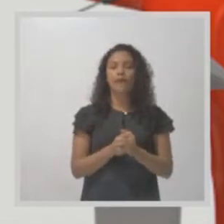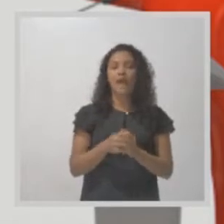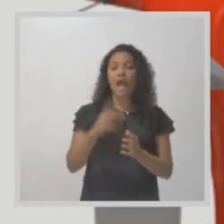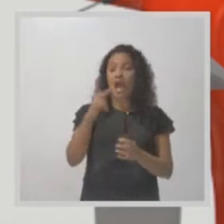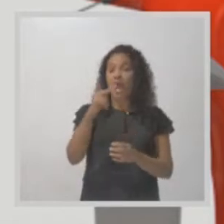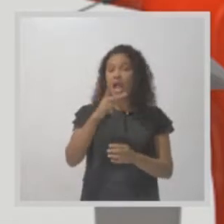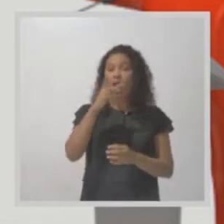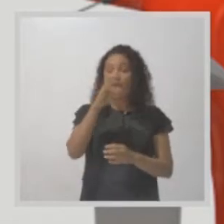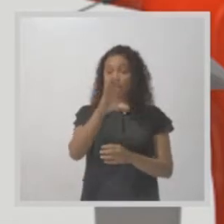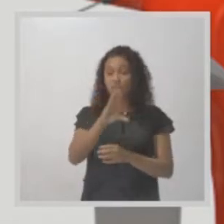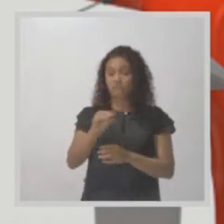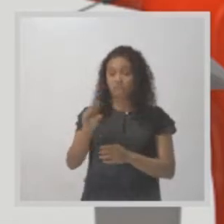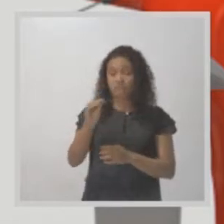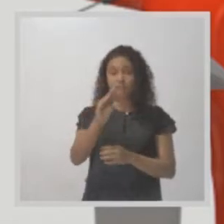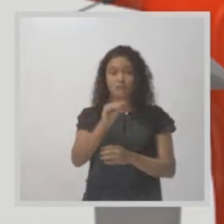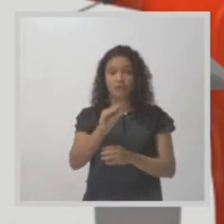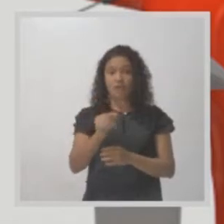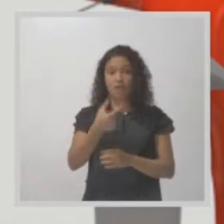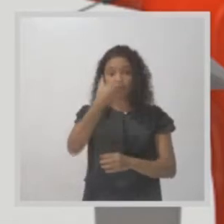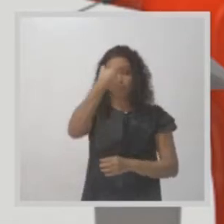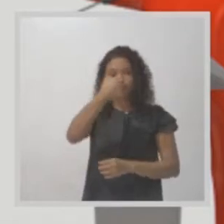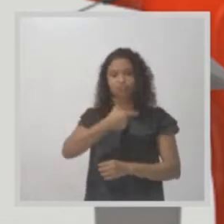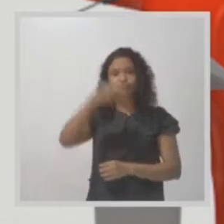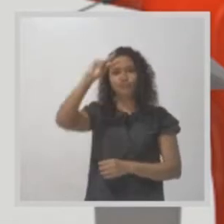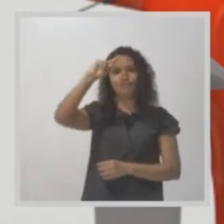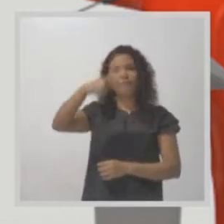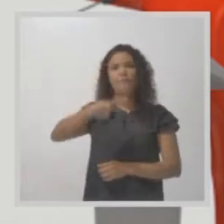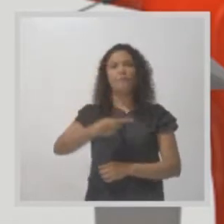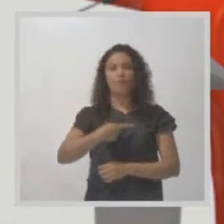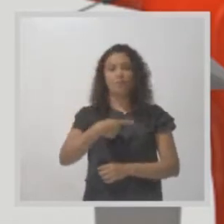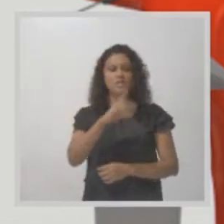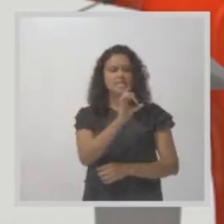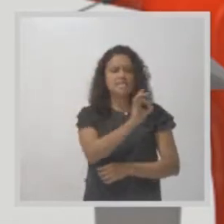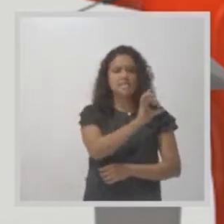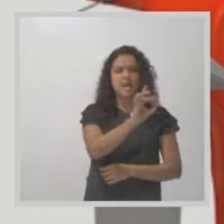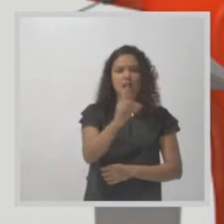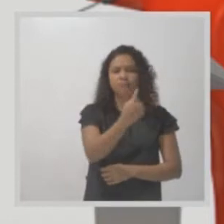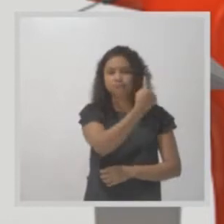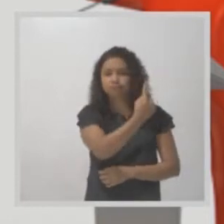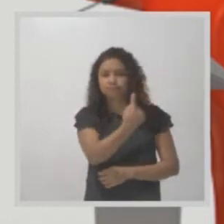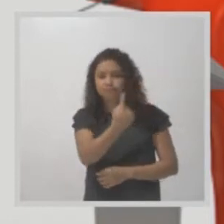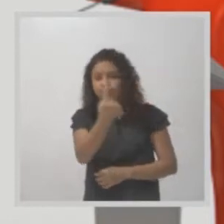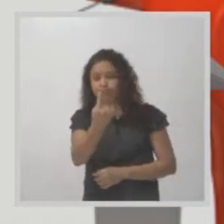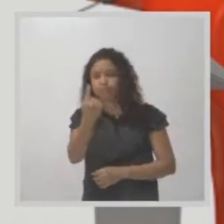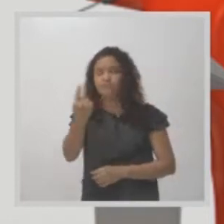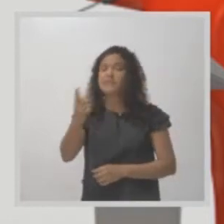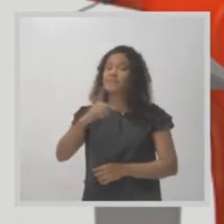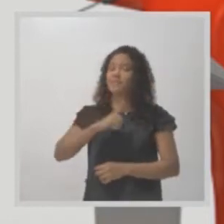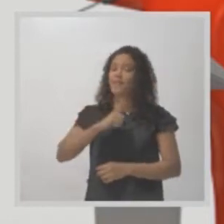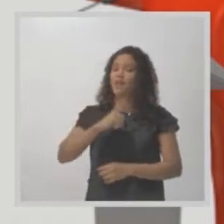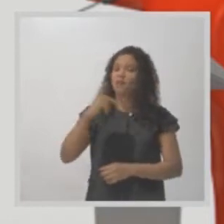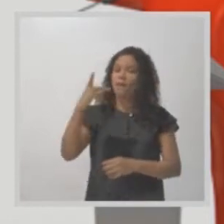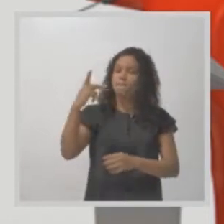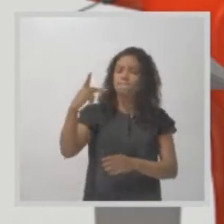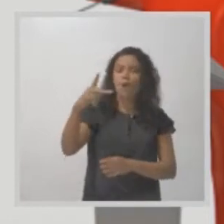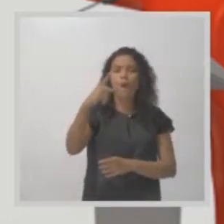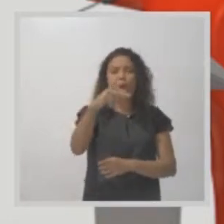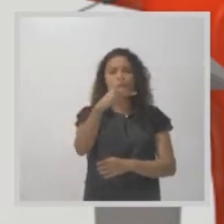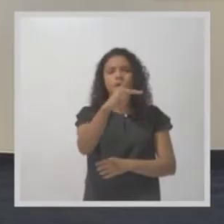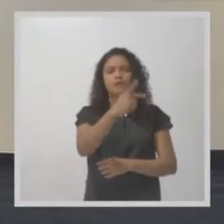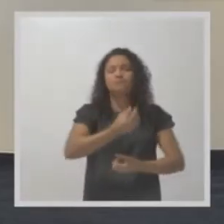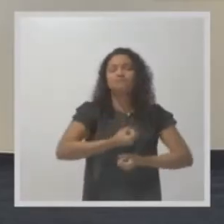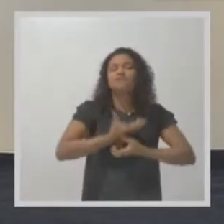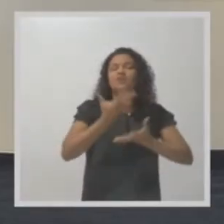ela é algo individual. Cada sujeito, cada indivíduo vai ter a sua expressão, a